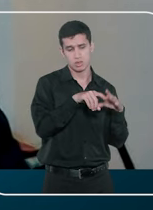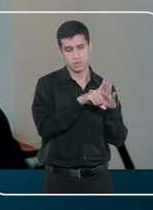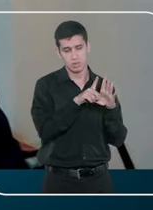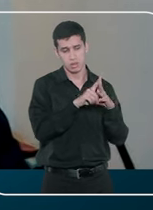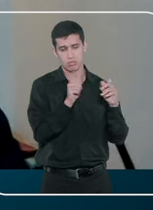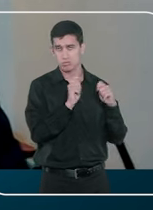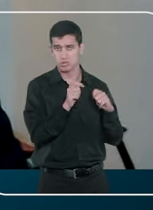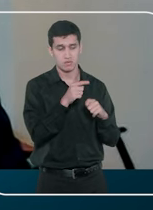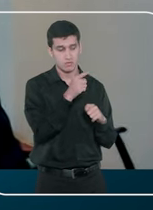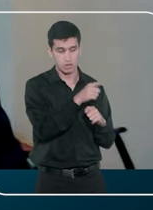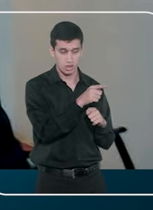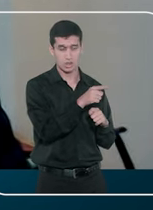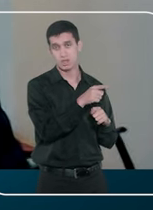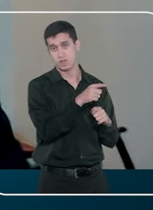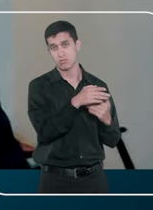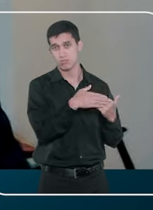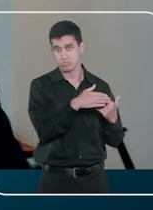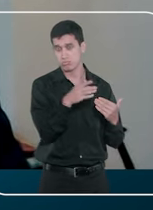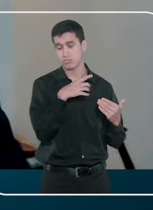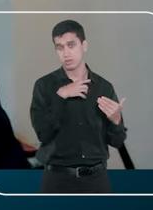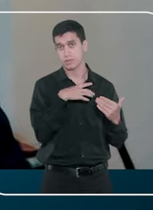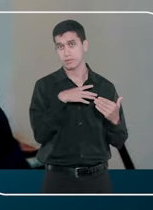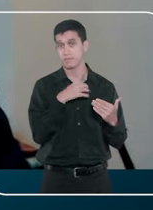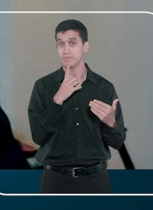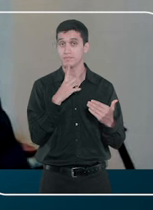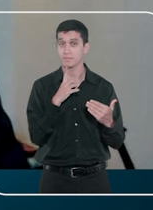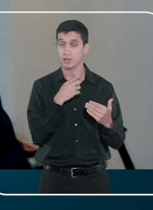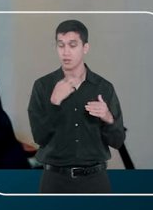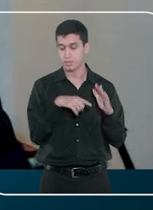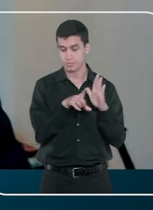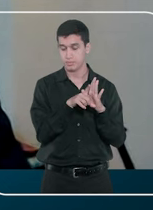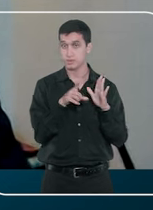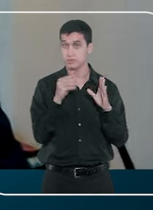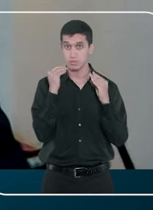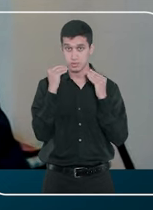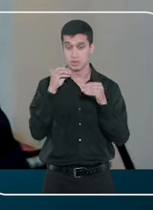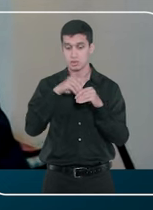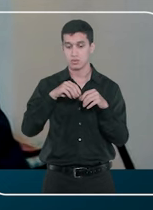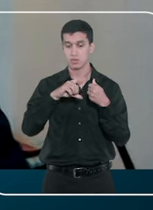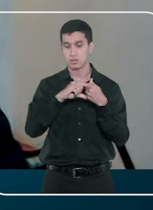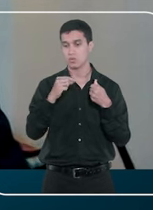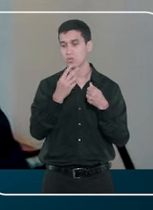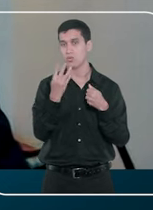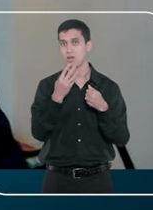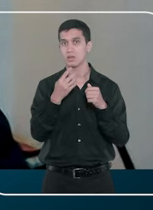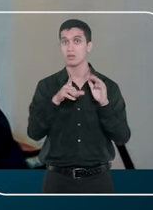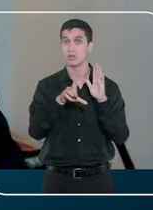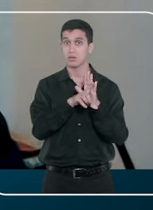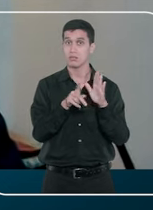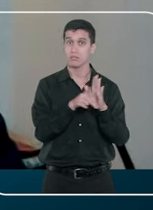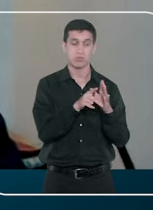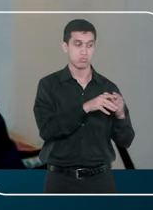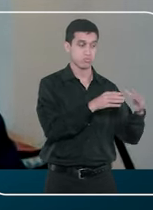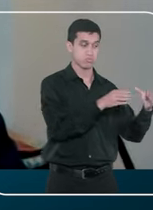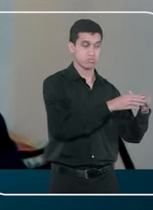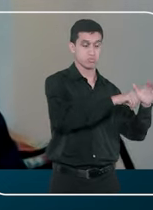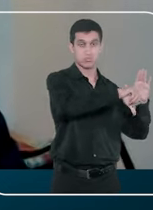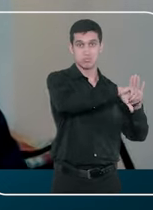pessoa passaria a ter. No nosso ordenamento, isso está previsto especialmente no artigo 4º da Lei de Organizações Criminosas, a